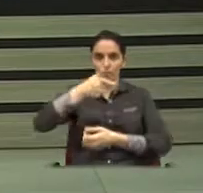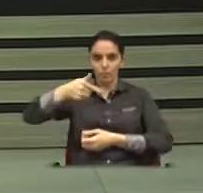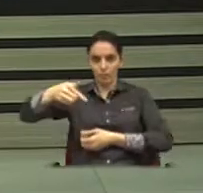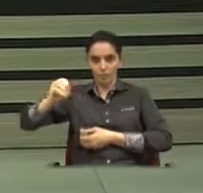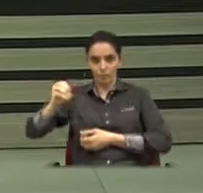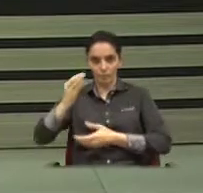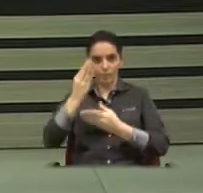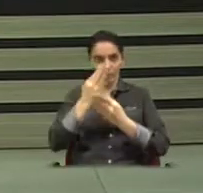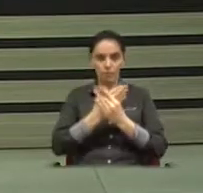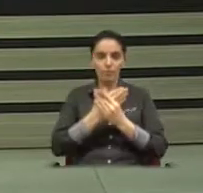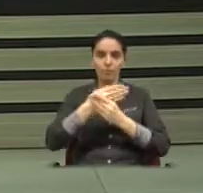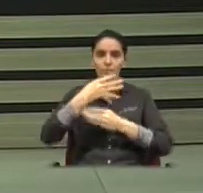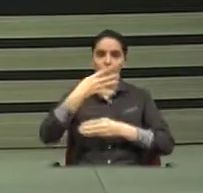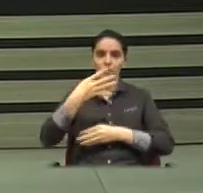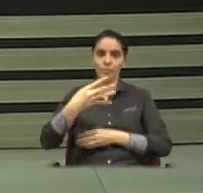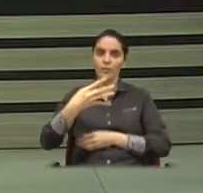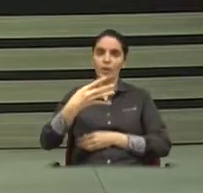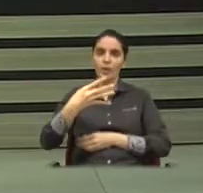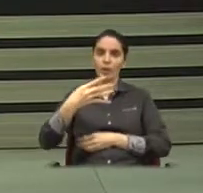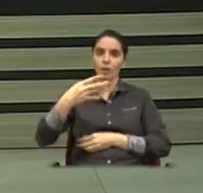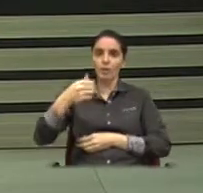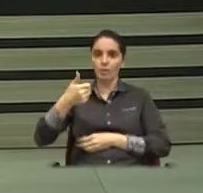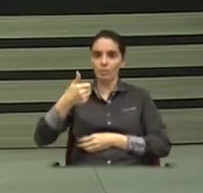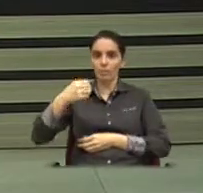protocolado sob o número